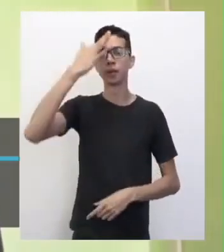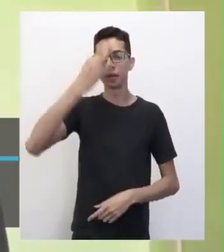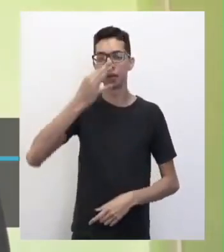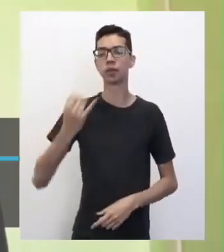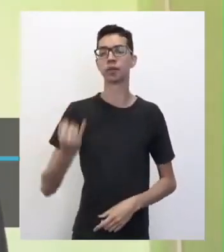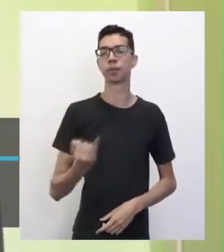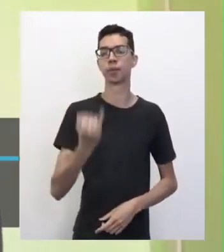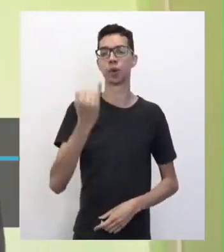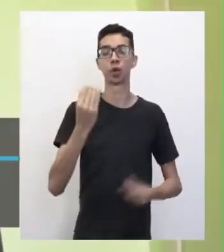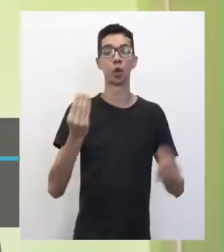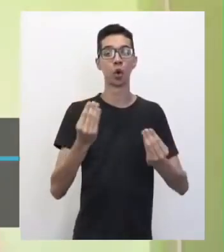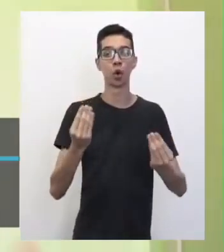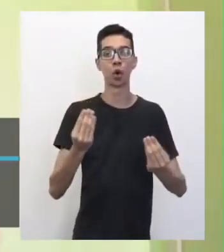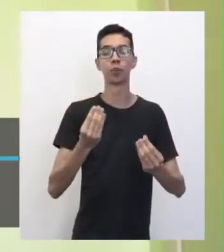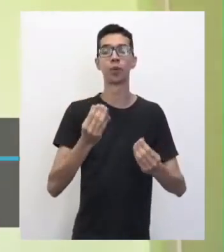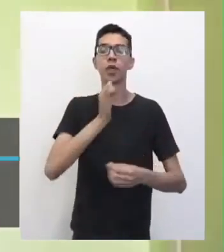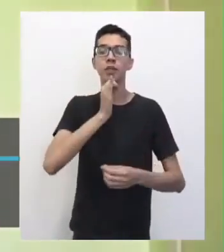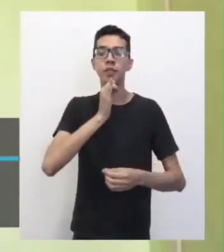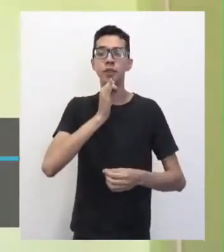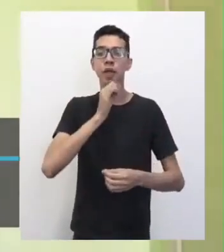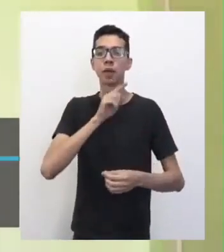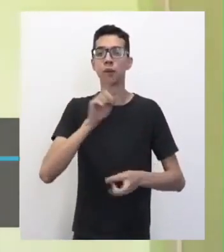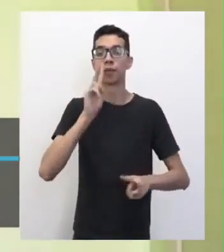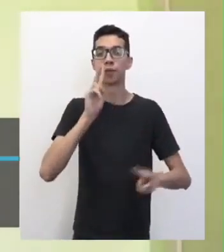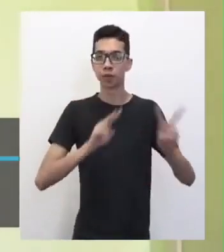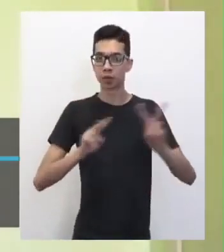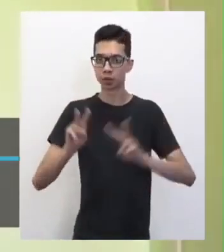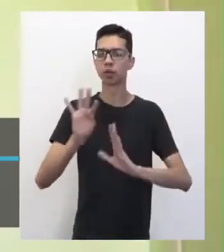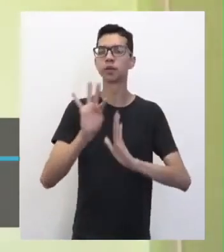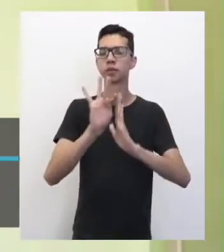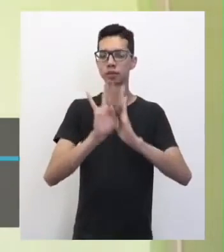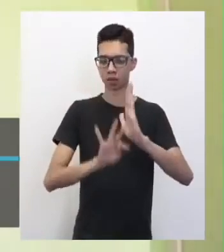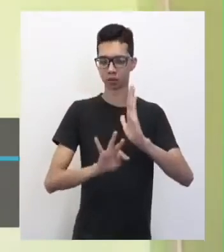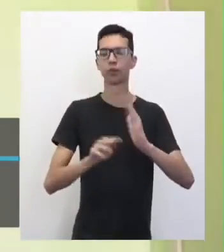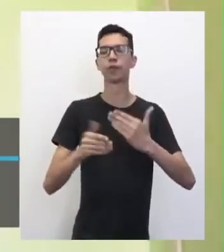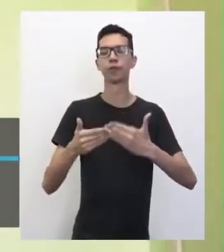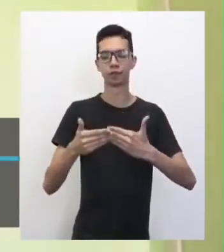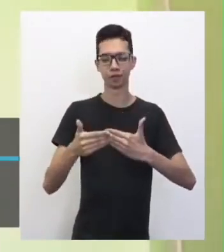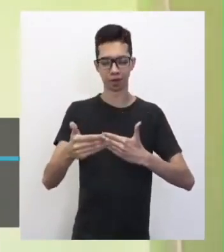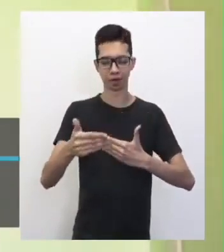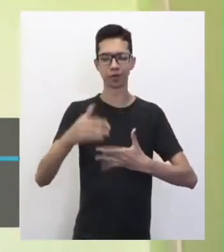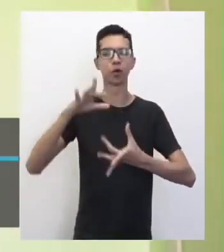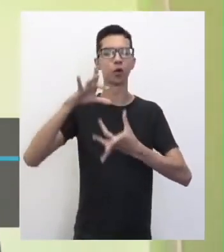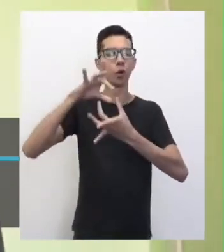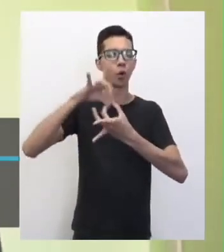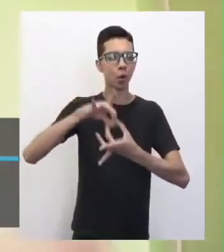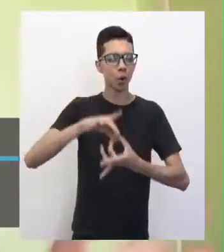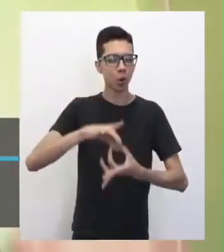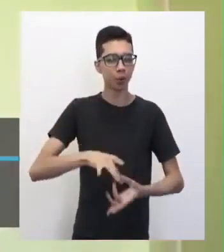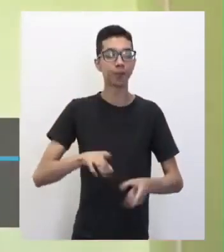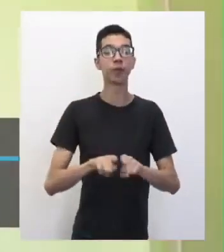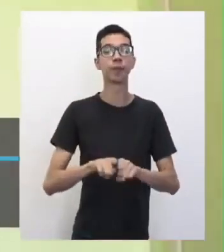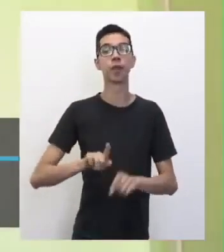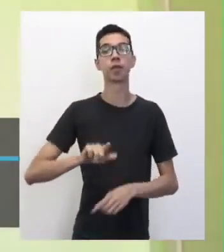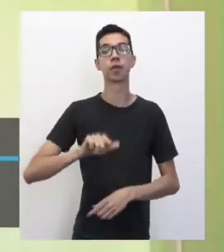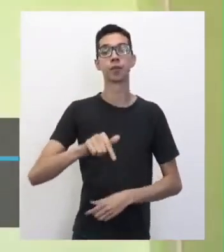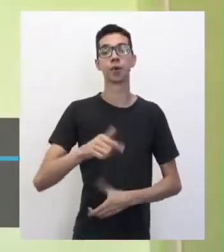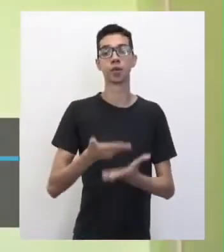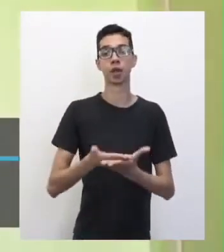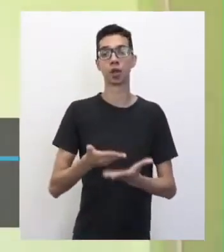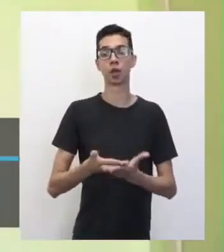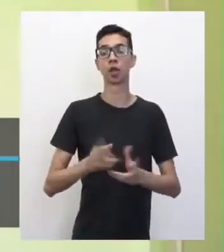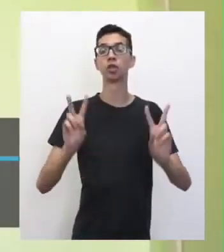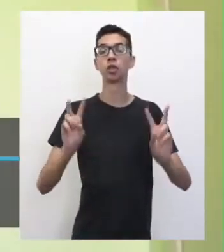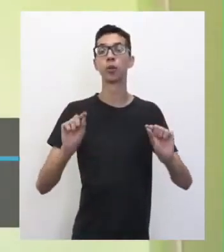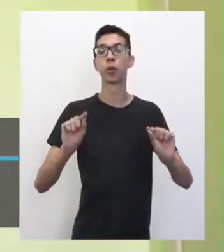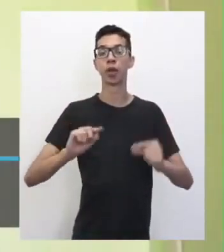de textos coesos, né, para a gente conseguir visualizar bem isso, e depois trabalharemos também numa aula a progressão temática